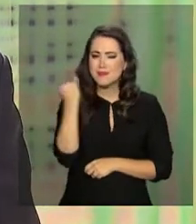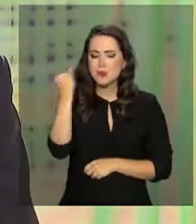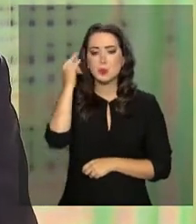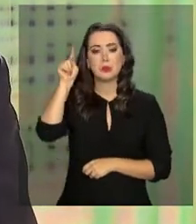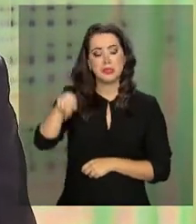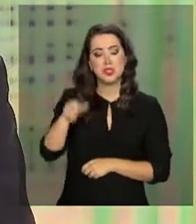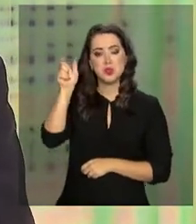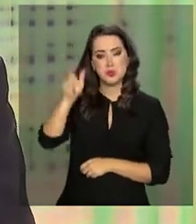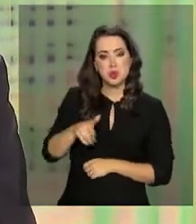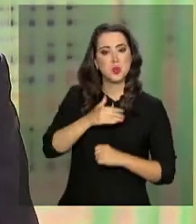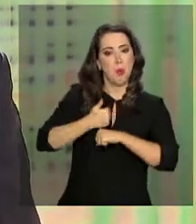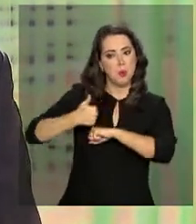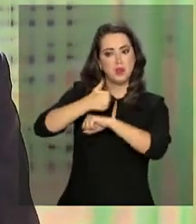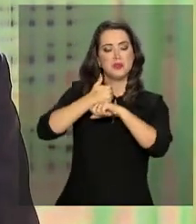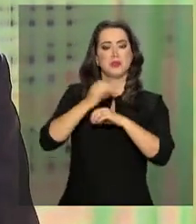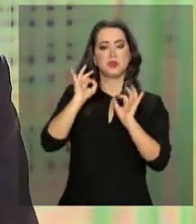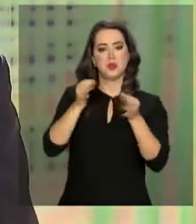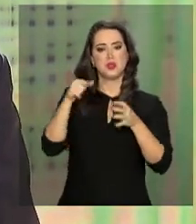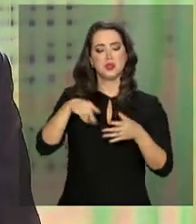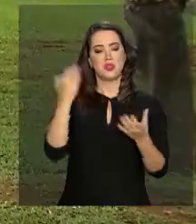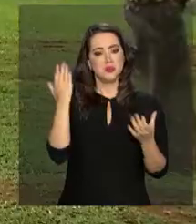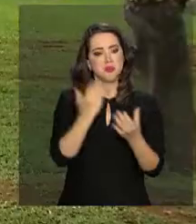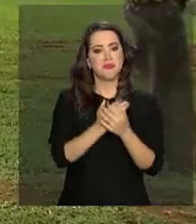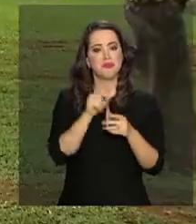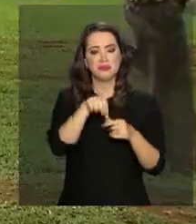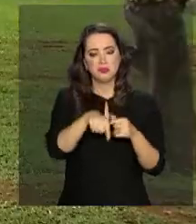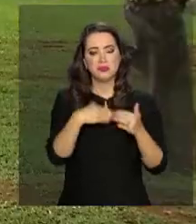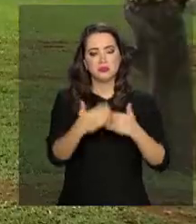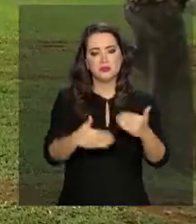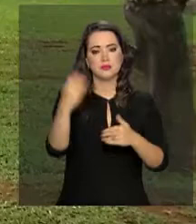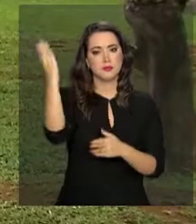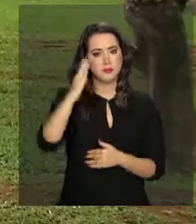nessa matéria aqui no brasil